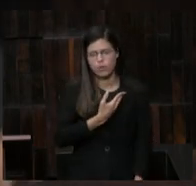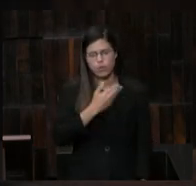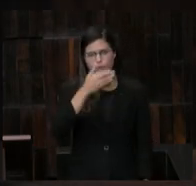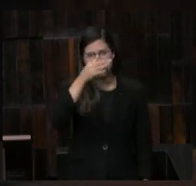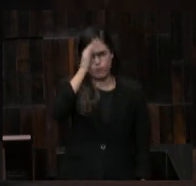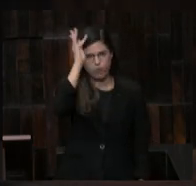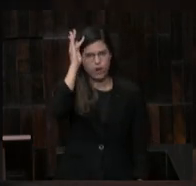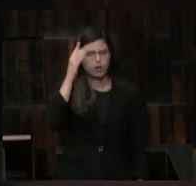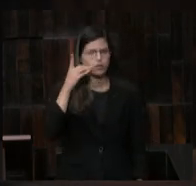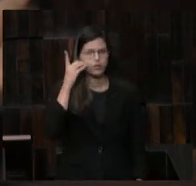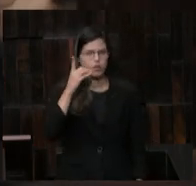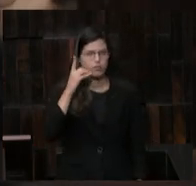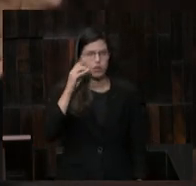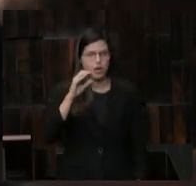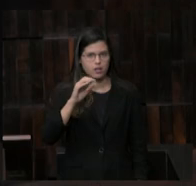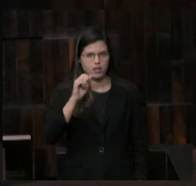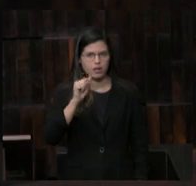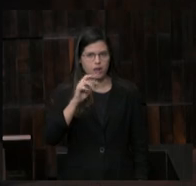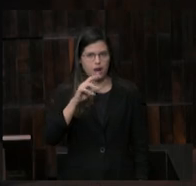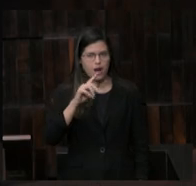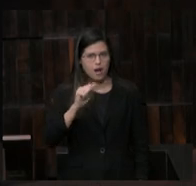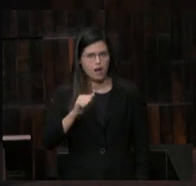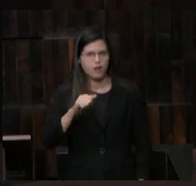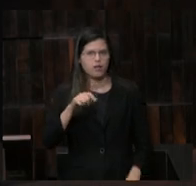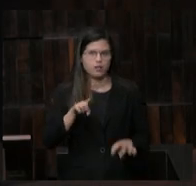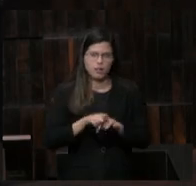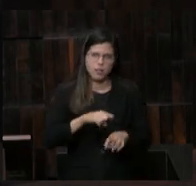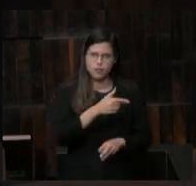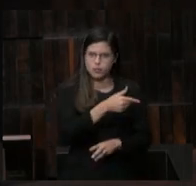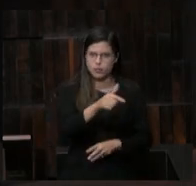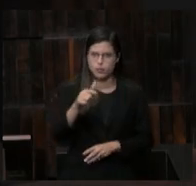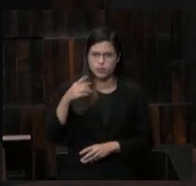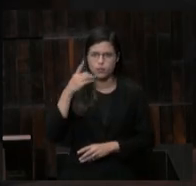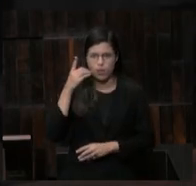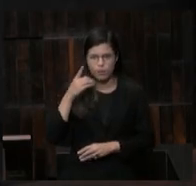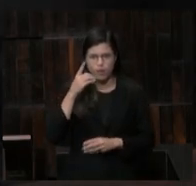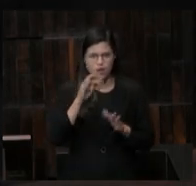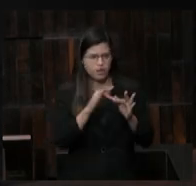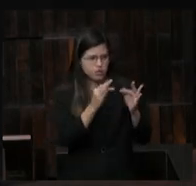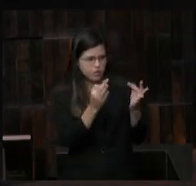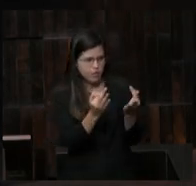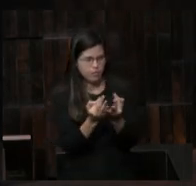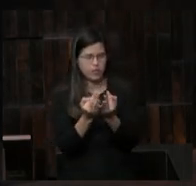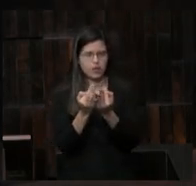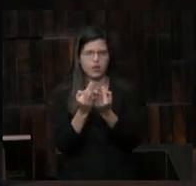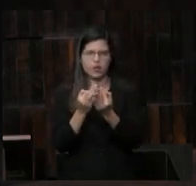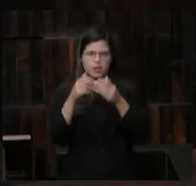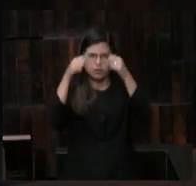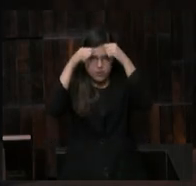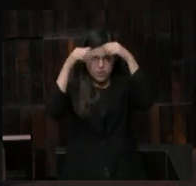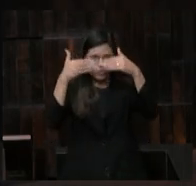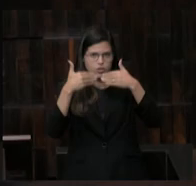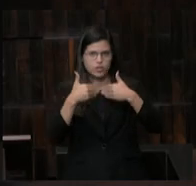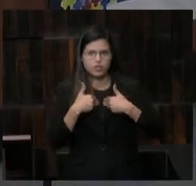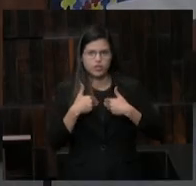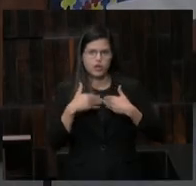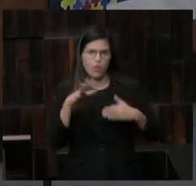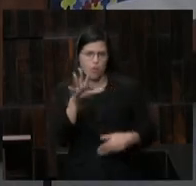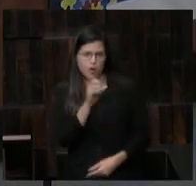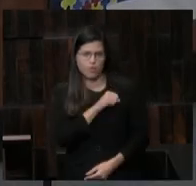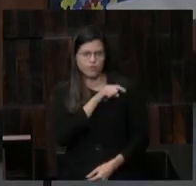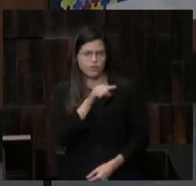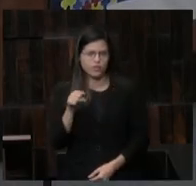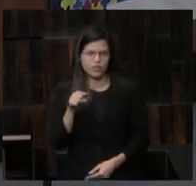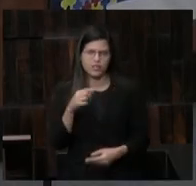Carla Machado, seus pares e a família autista. Amo vocês e me sinto amado por vocês. Amém. Está vendo? Que bênção,